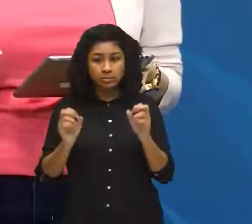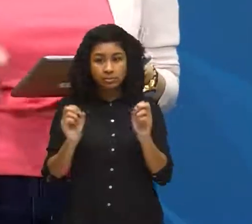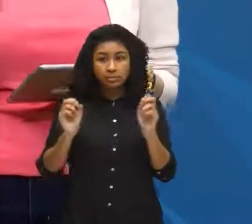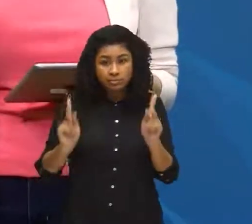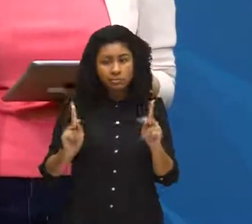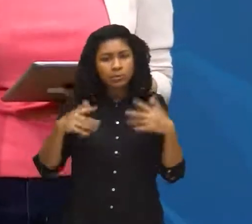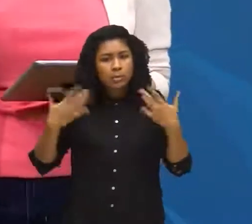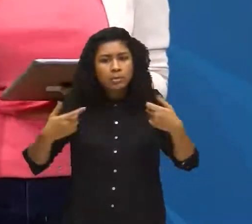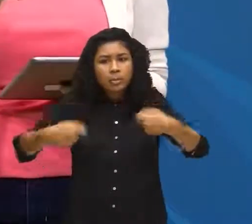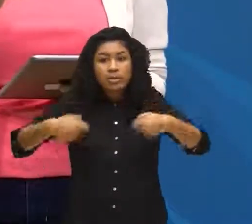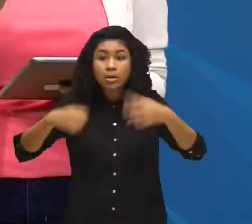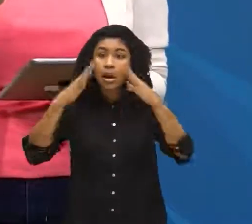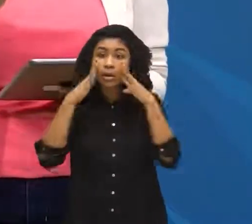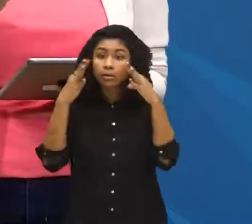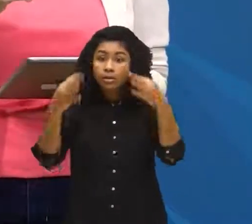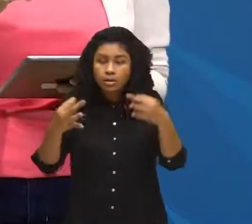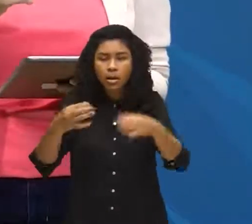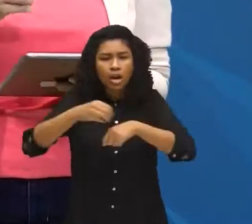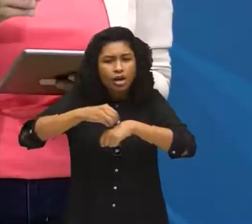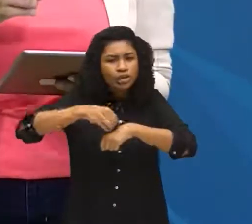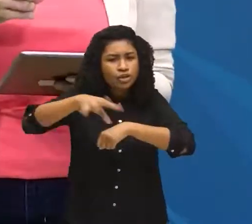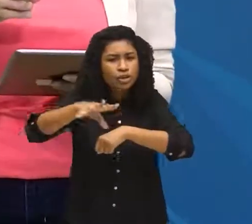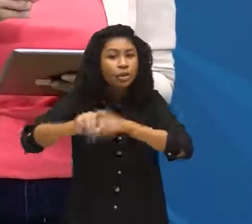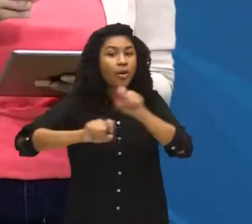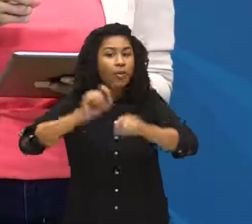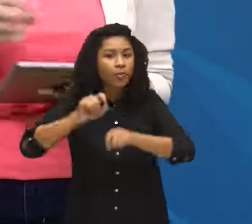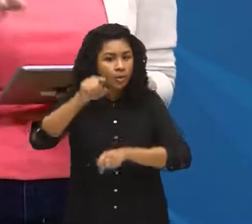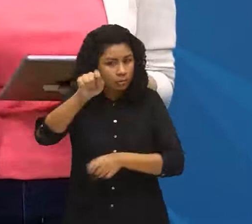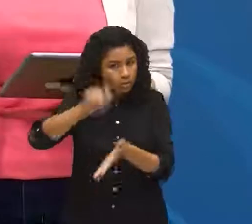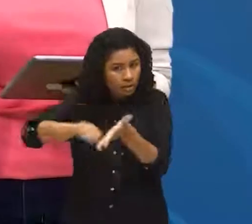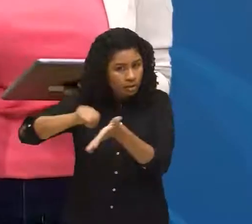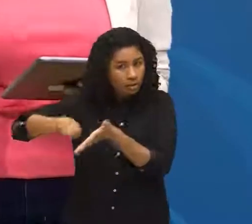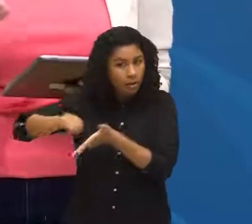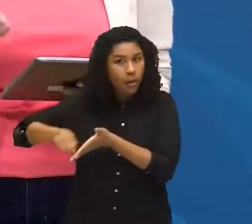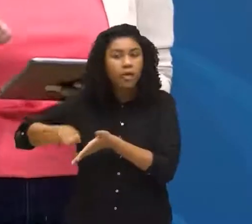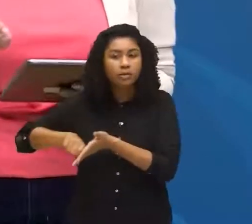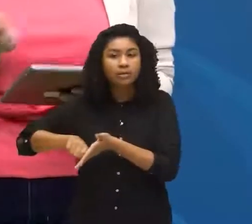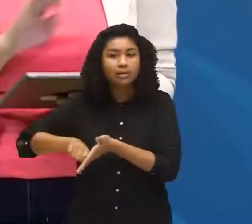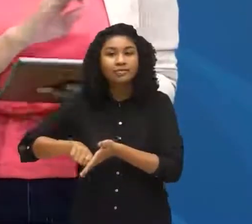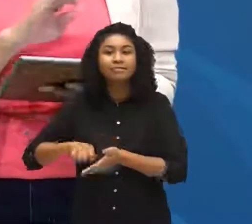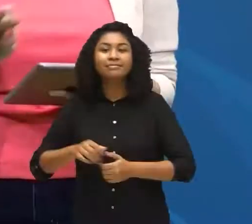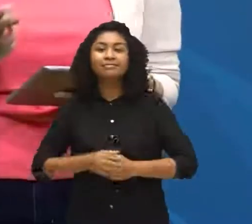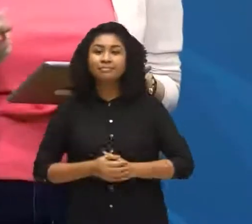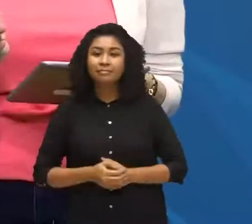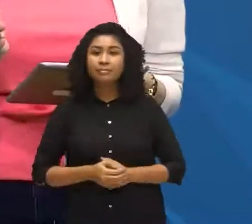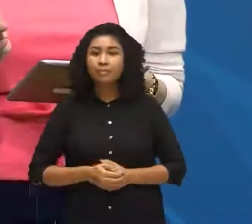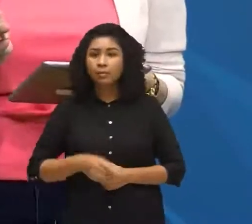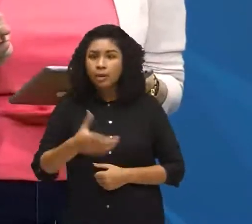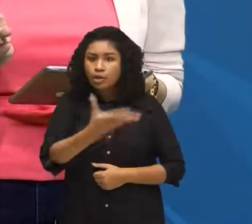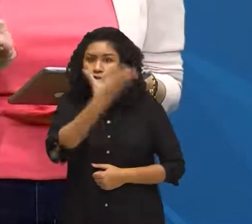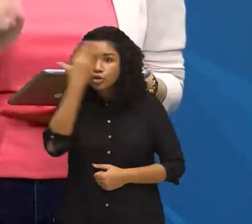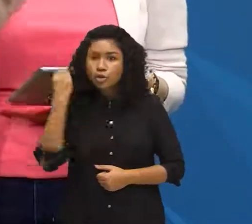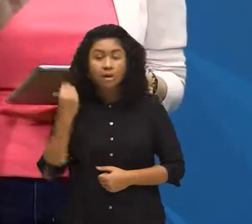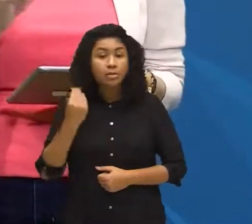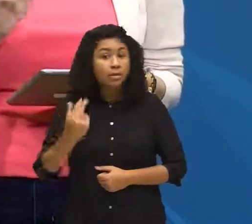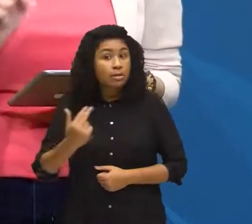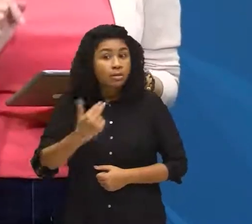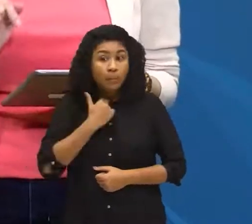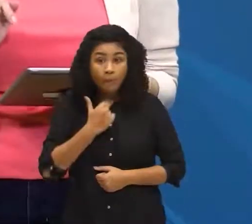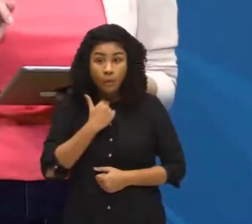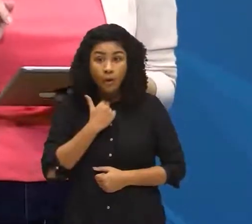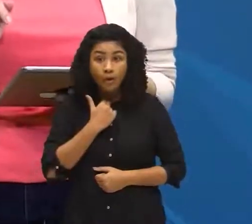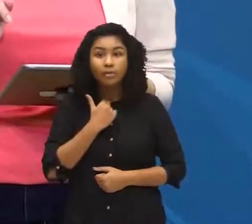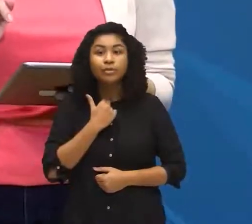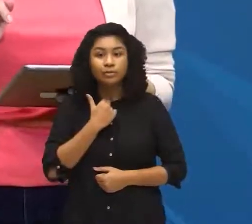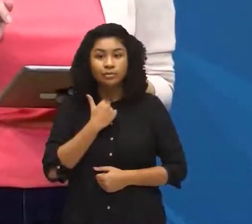ficar atentos e o recado é, anota aí no seu caderno, que é a parte que você não pode esquecer. Veja aí